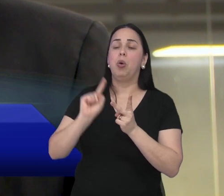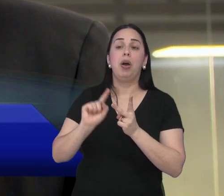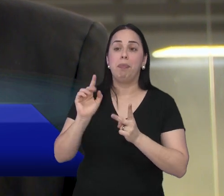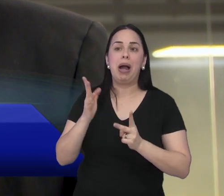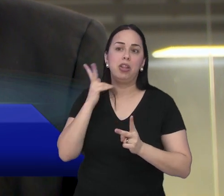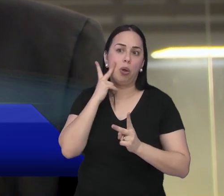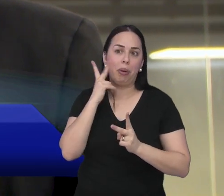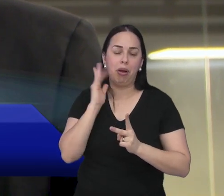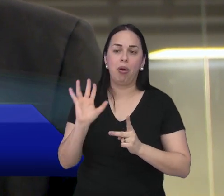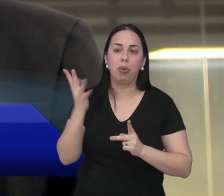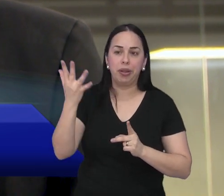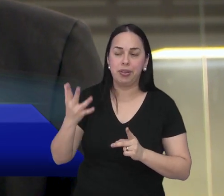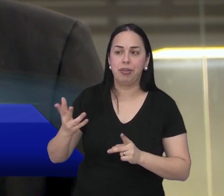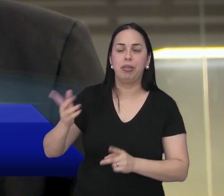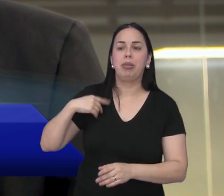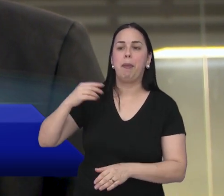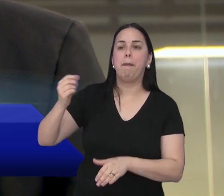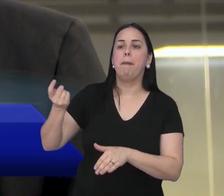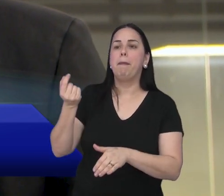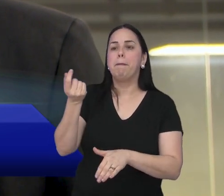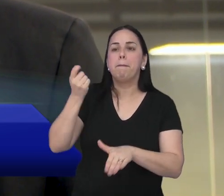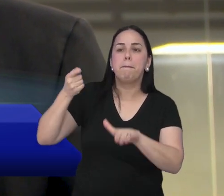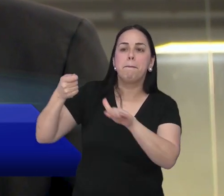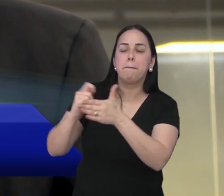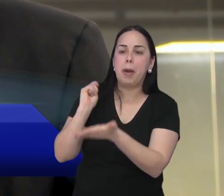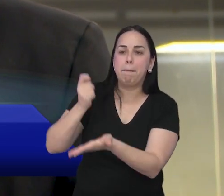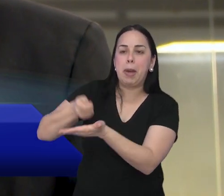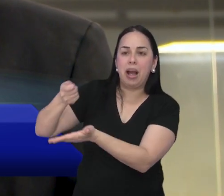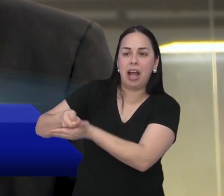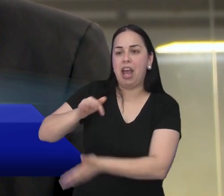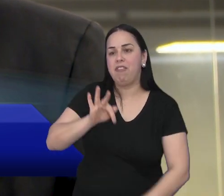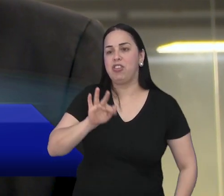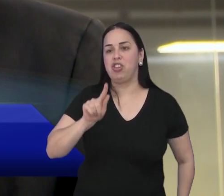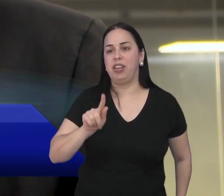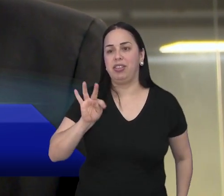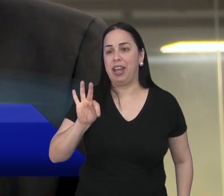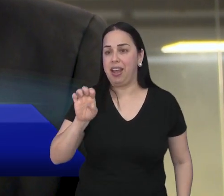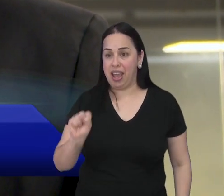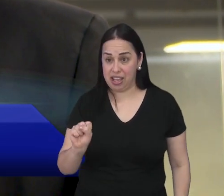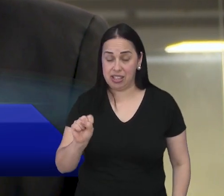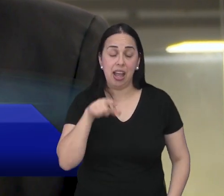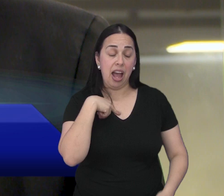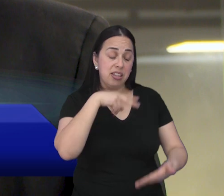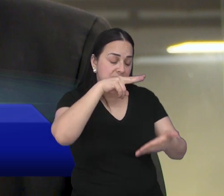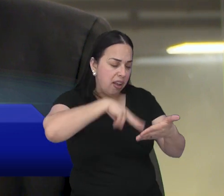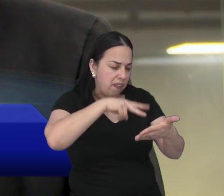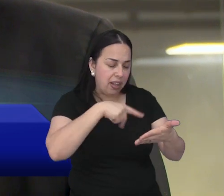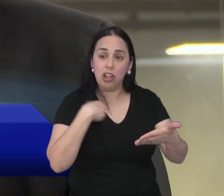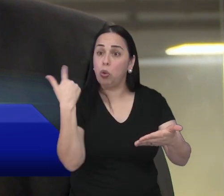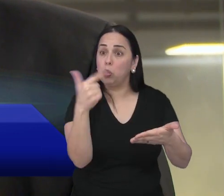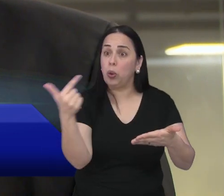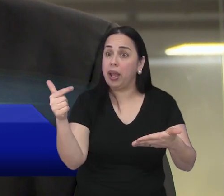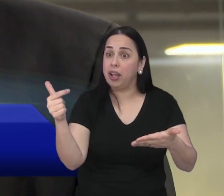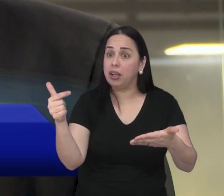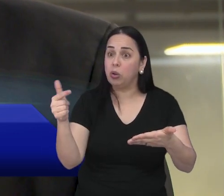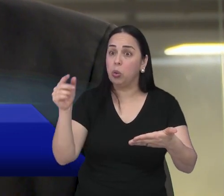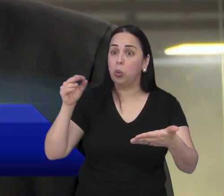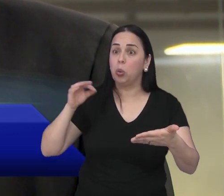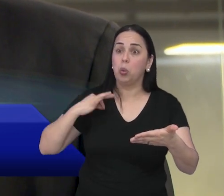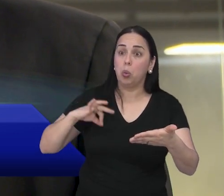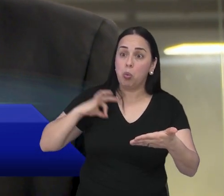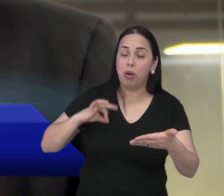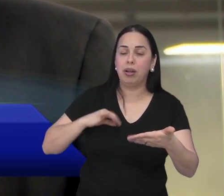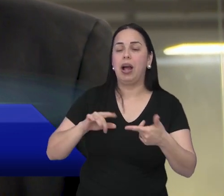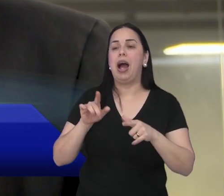trabalho, o mais comum é quando a empresa não faz os depósitos de fundo de garantia, então ele vai lá verificar o extrato, não tem os depósitos de fundo de